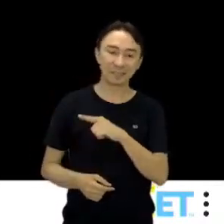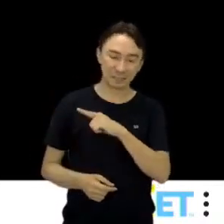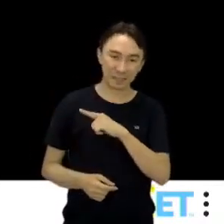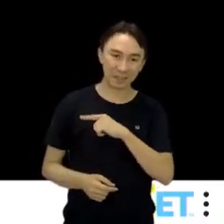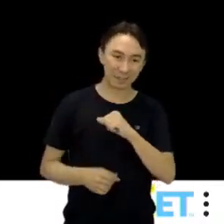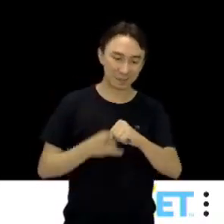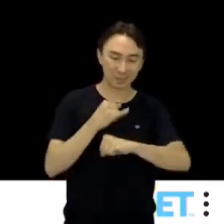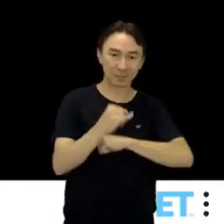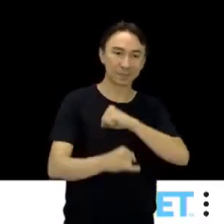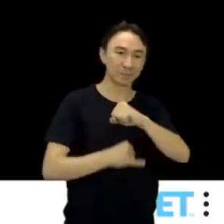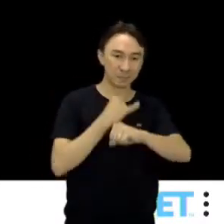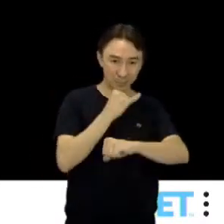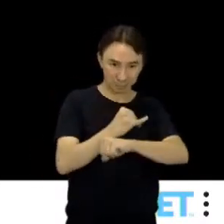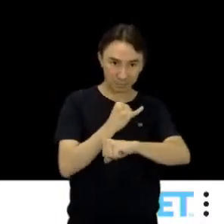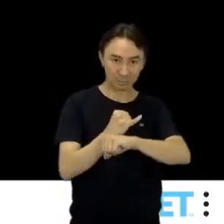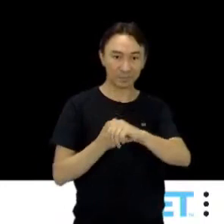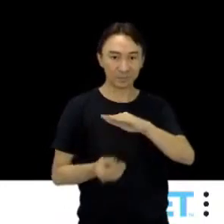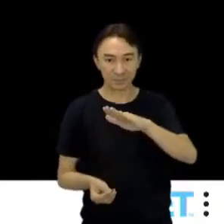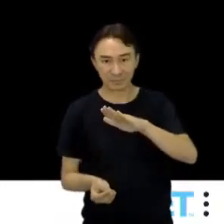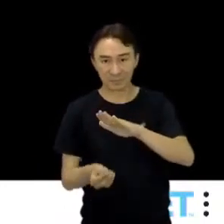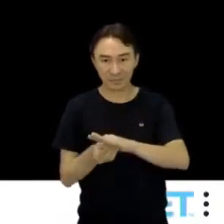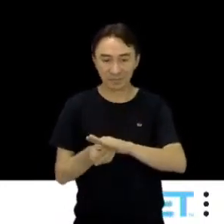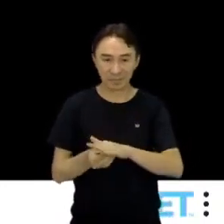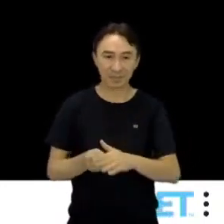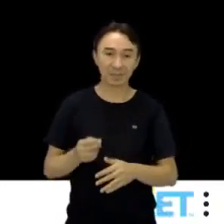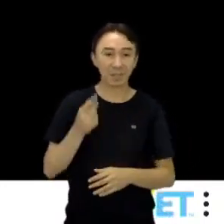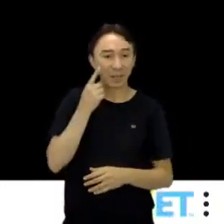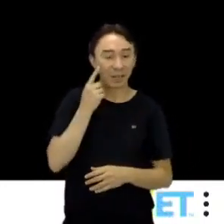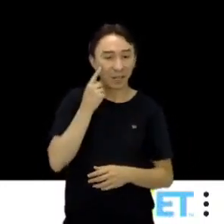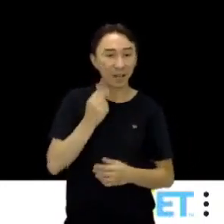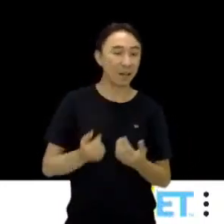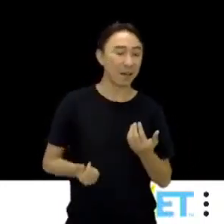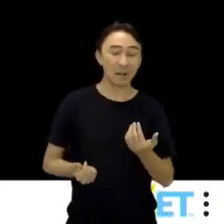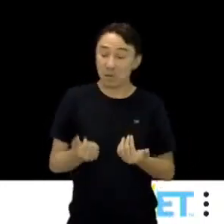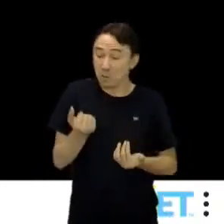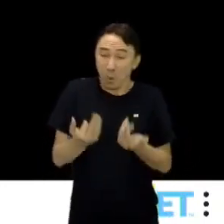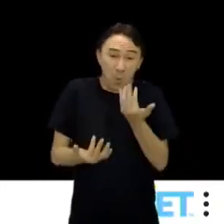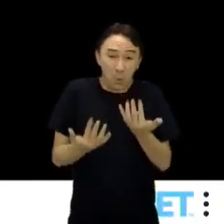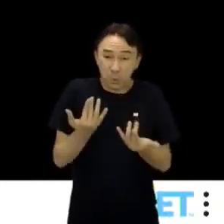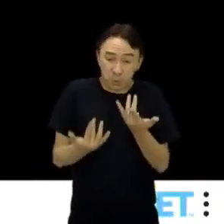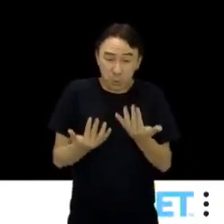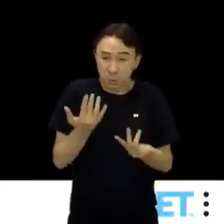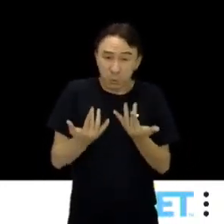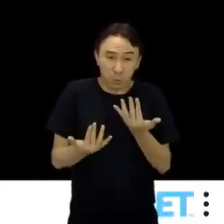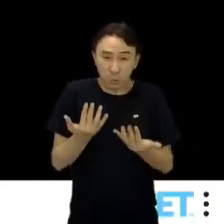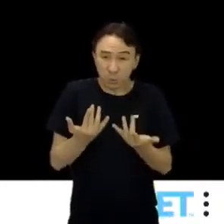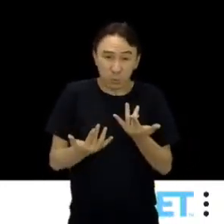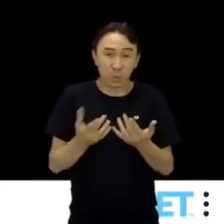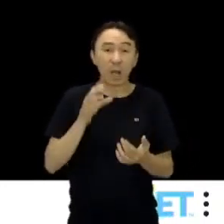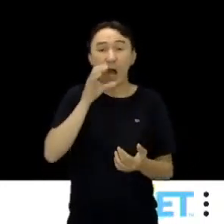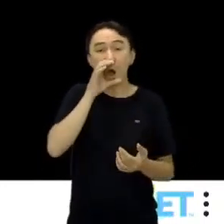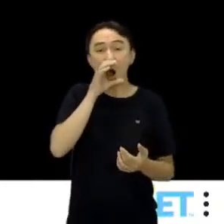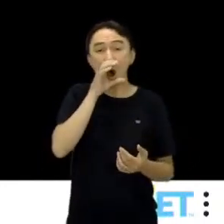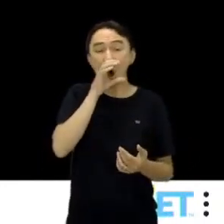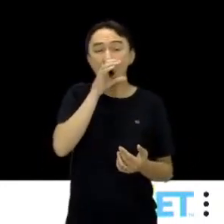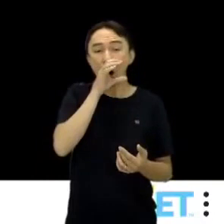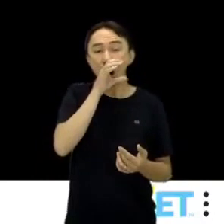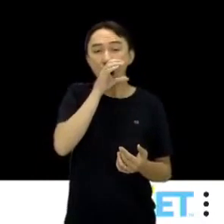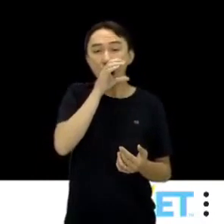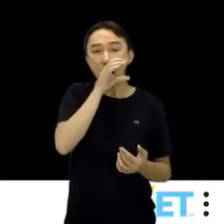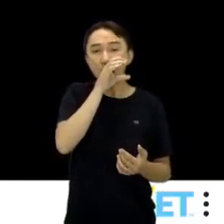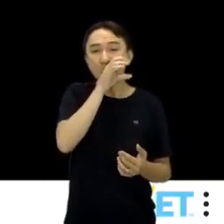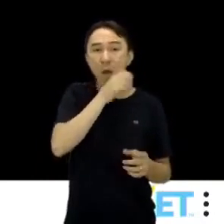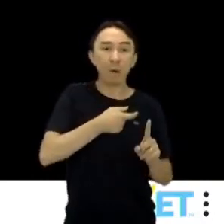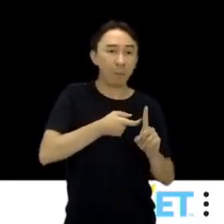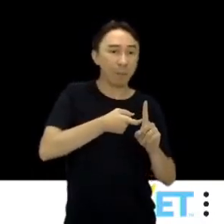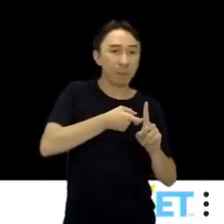tem, né? Quanto maior a agitação, maior a temperatura. Você vai ver que a temperatura tem um termômetrozinho ali marcando. A